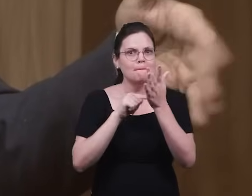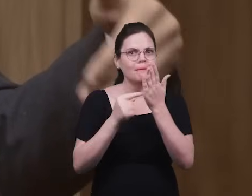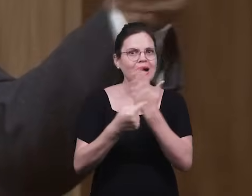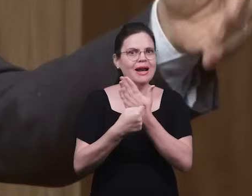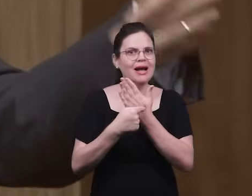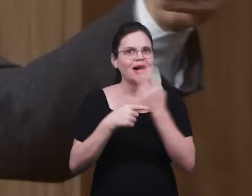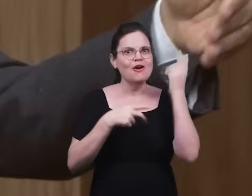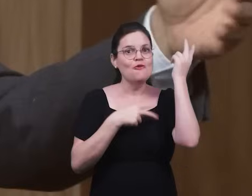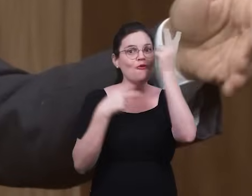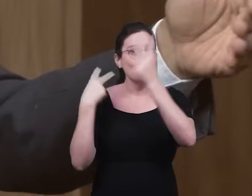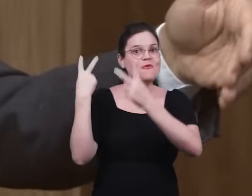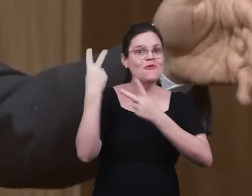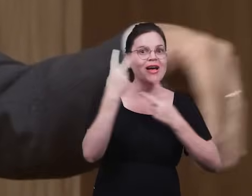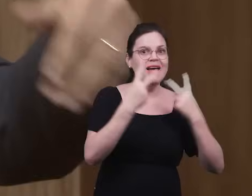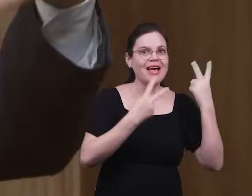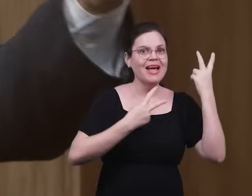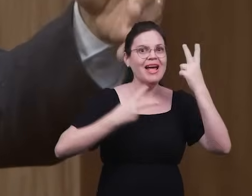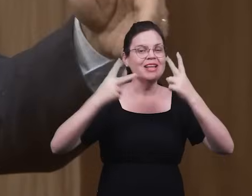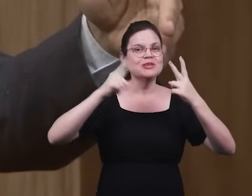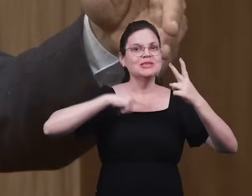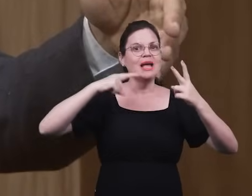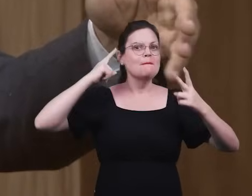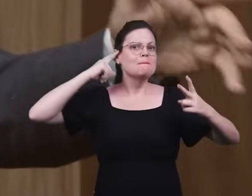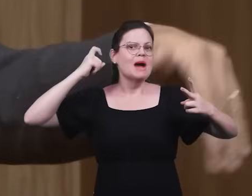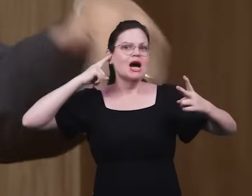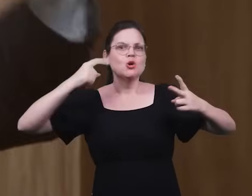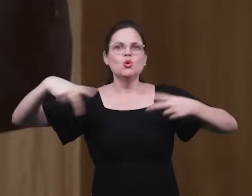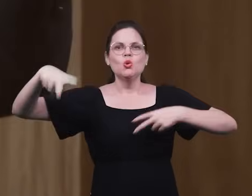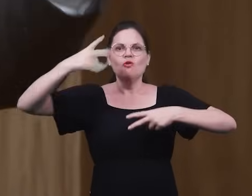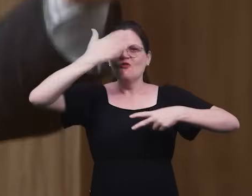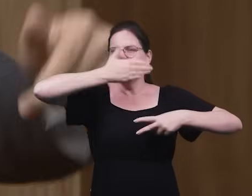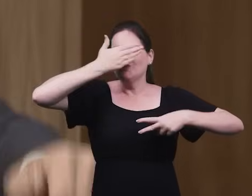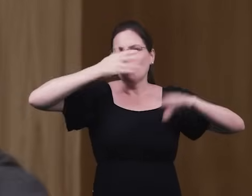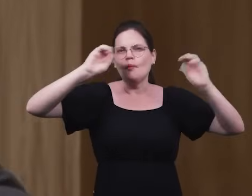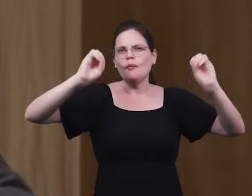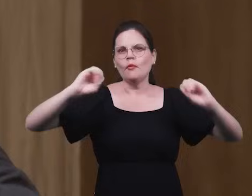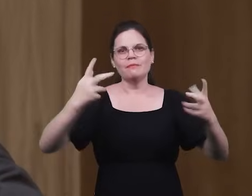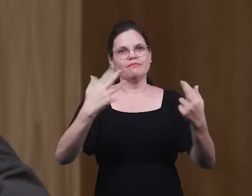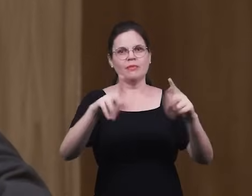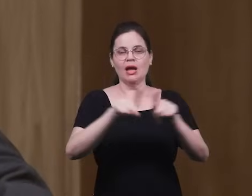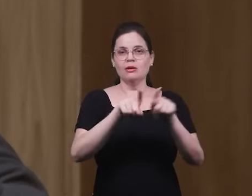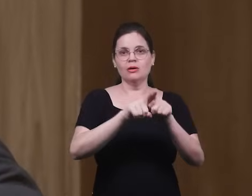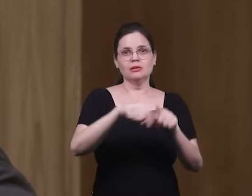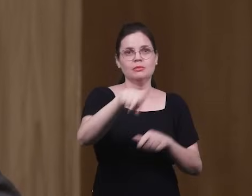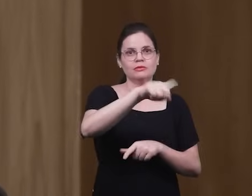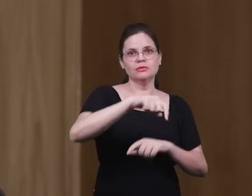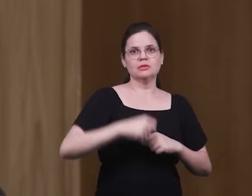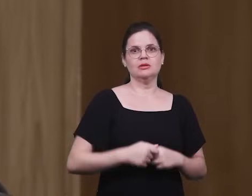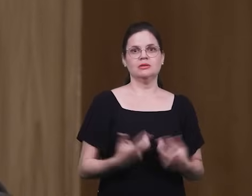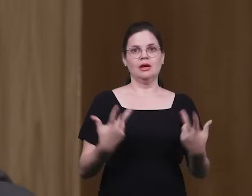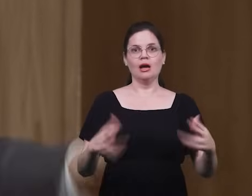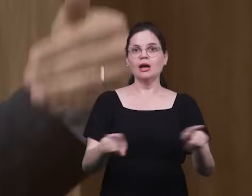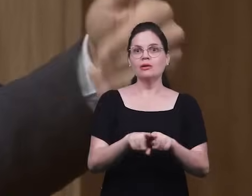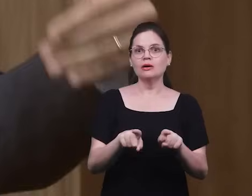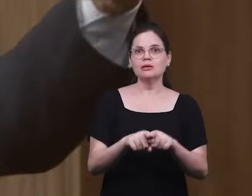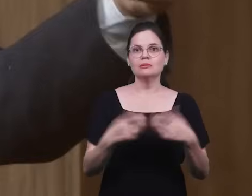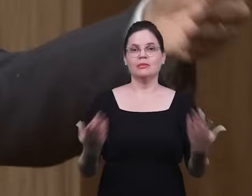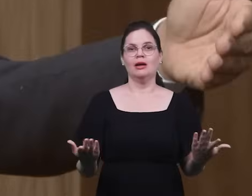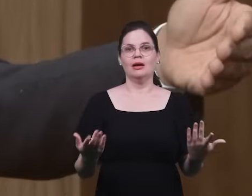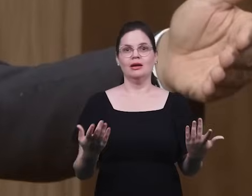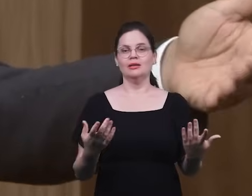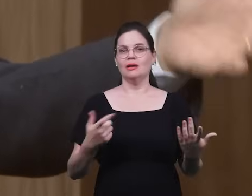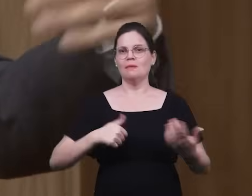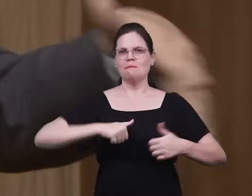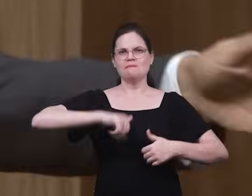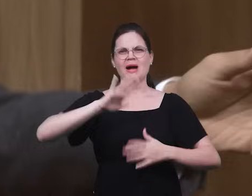assim assim como Moisés como a serpente Moisés levantou a Serpente no Deserto assim o filho do homem será levantado quanto mais o Senhor